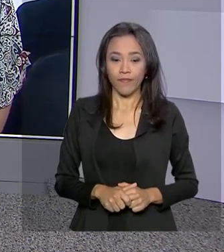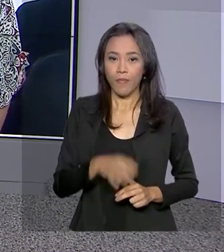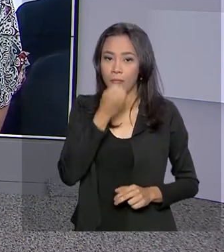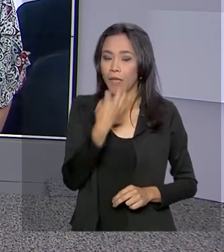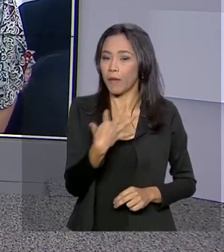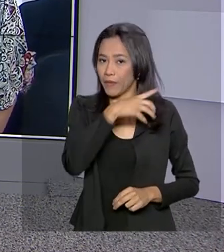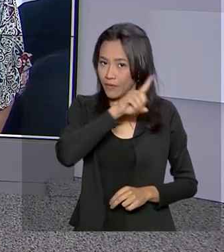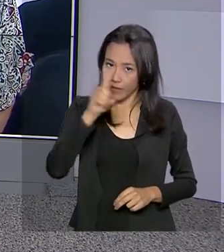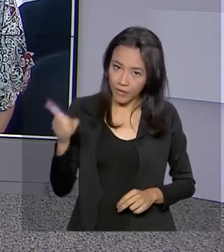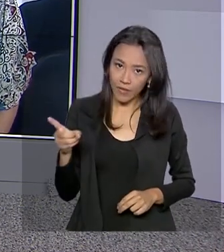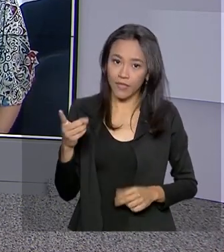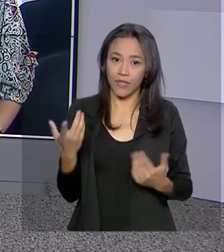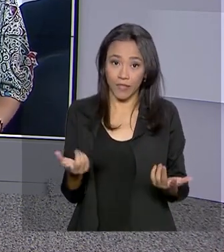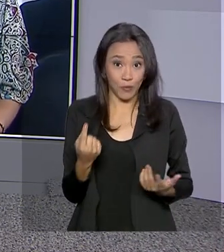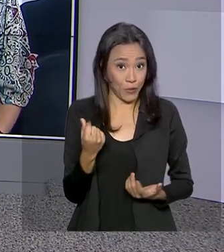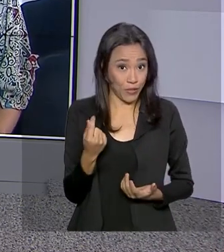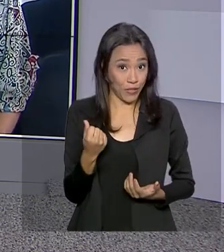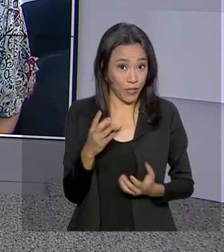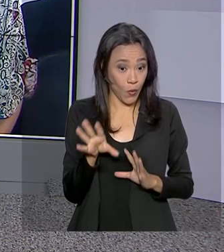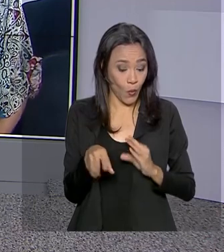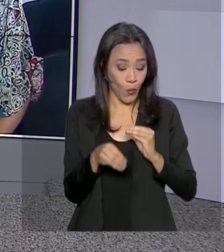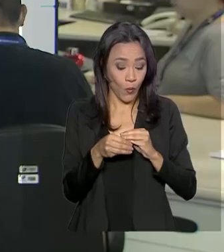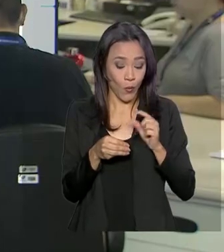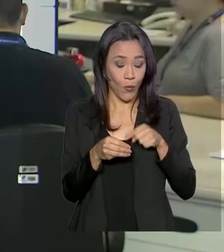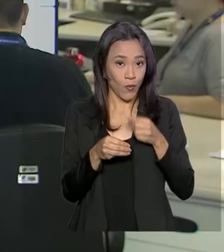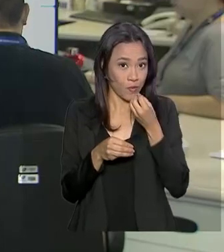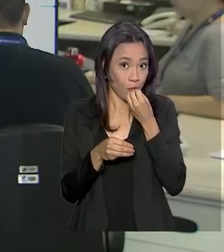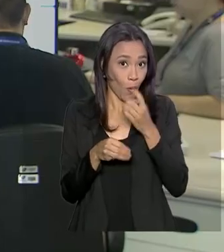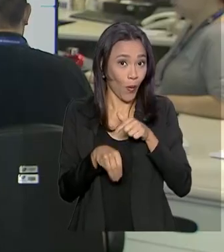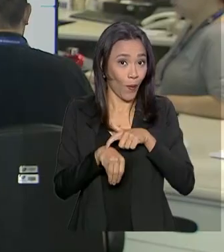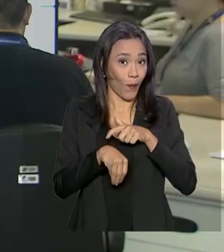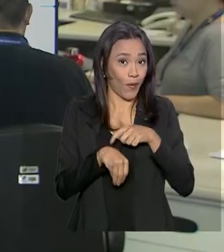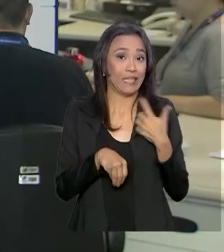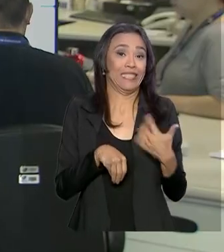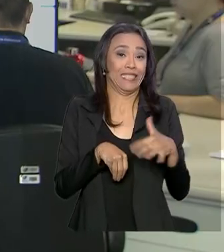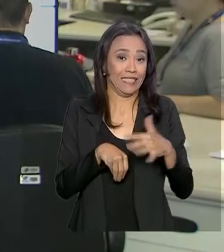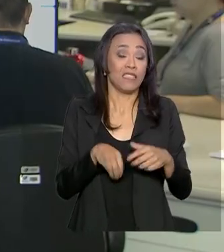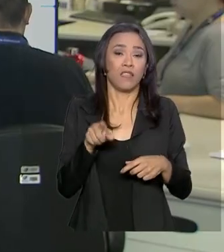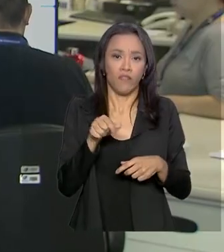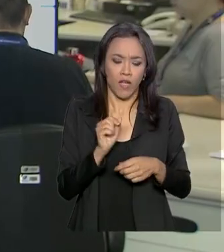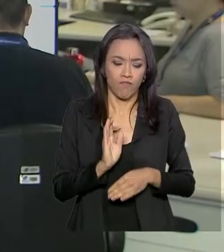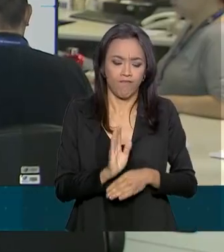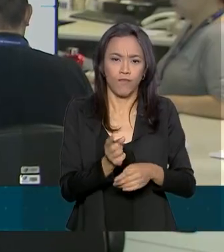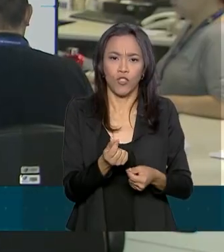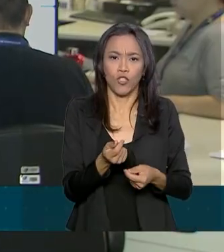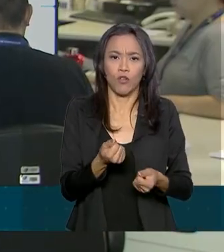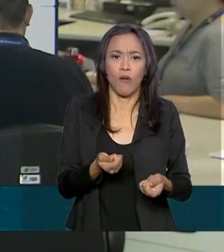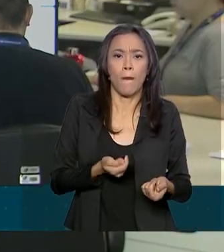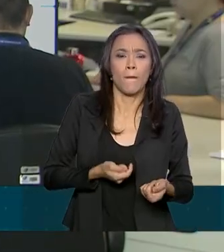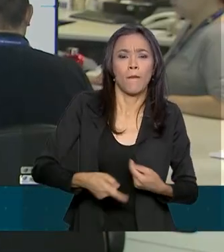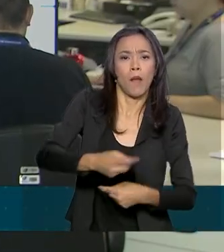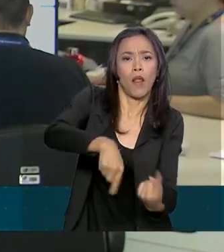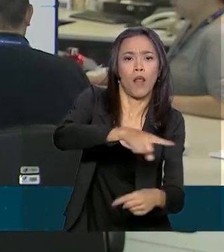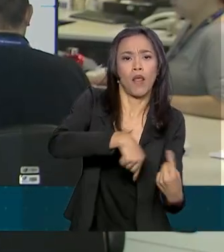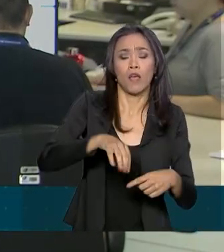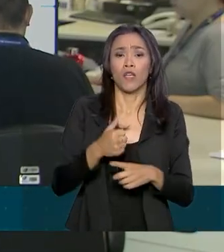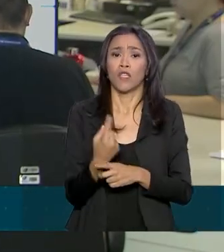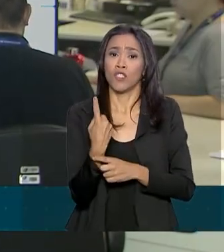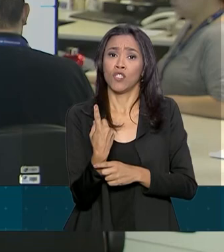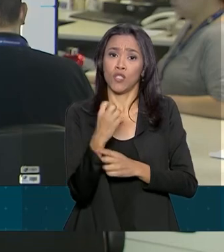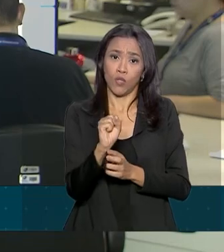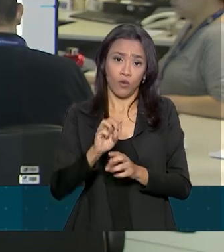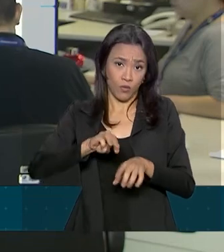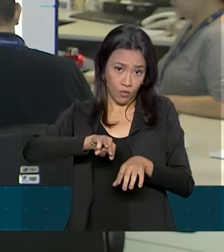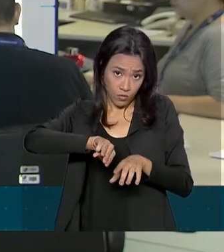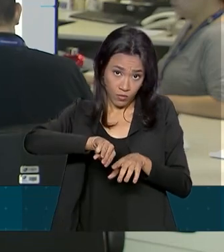Bom dia, Renata. Um dinheirinho extra que sempre chega em boa hora e que deve injetar na economia mais de 18 bilhões de reais.